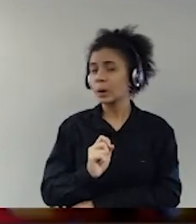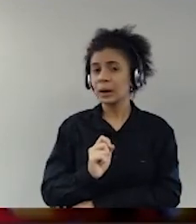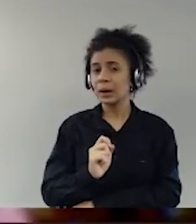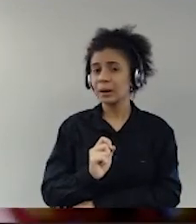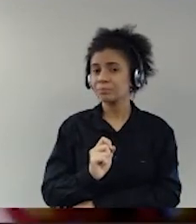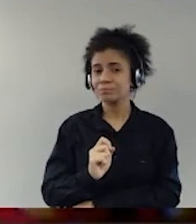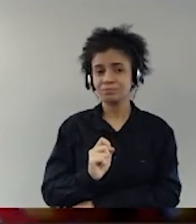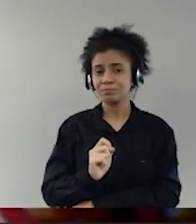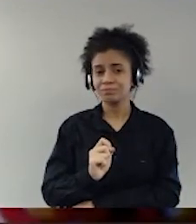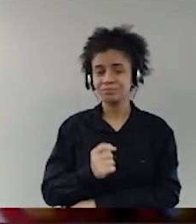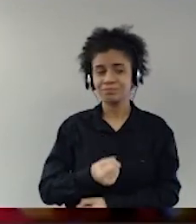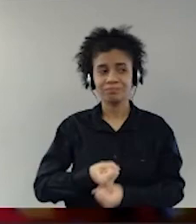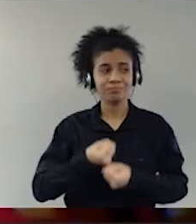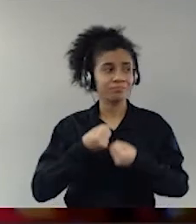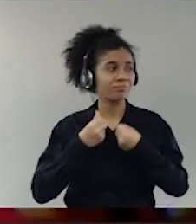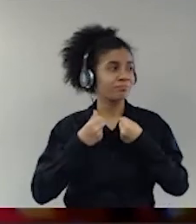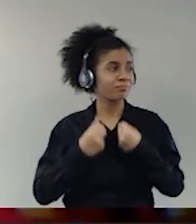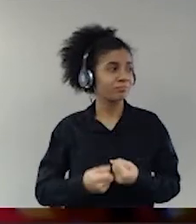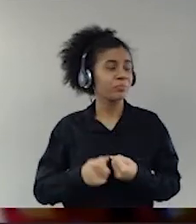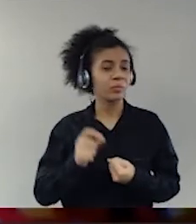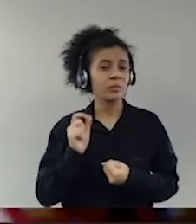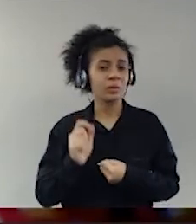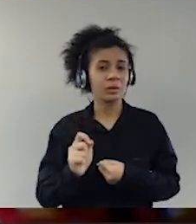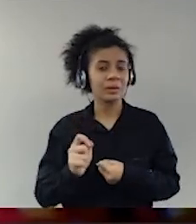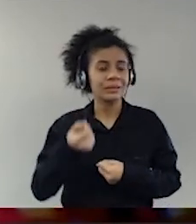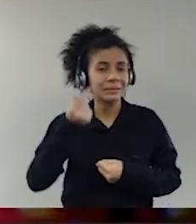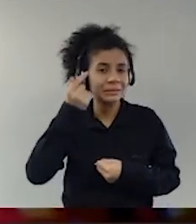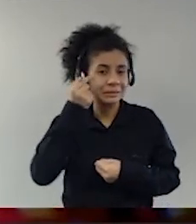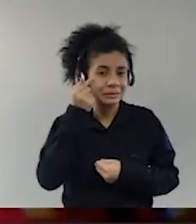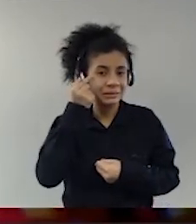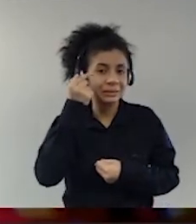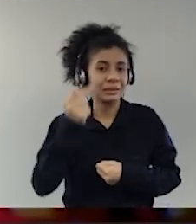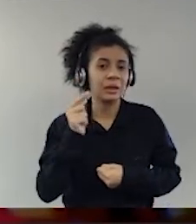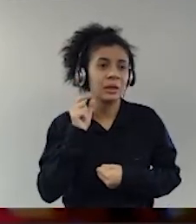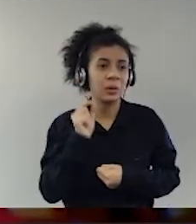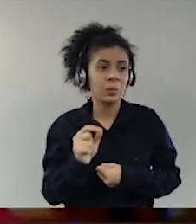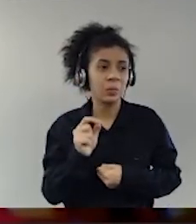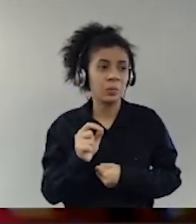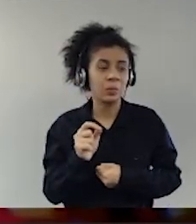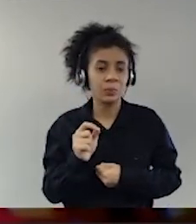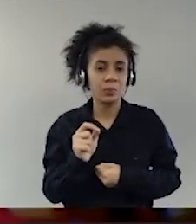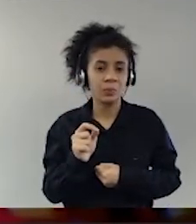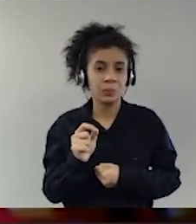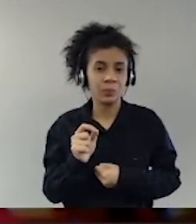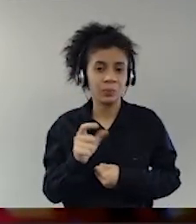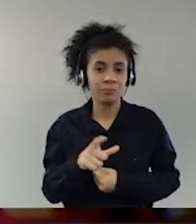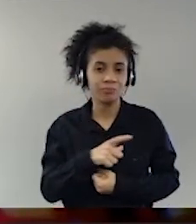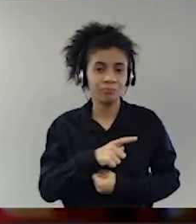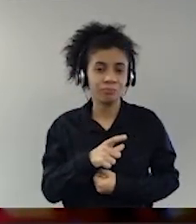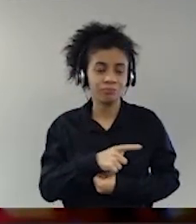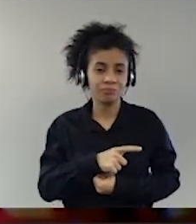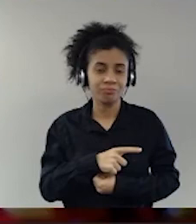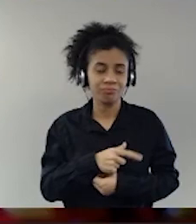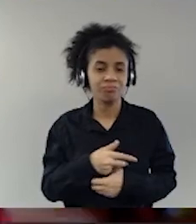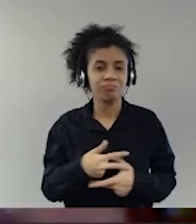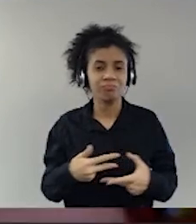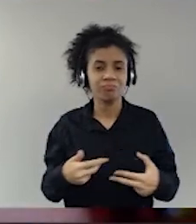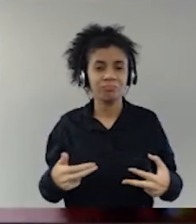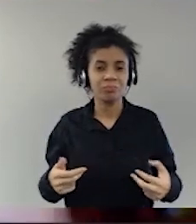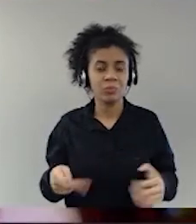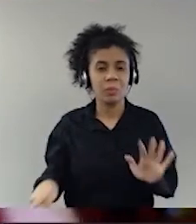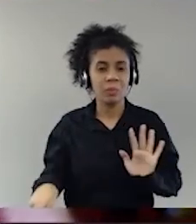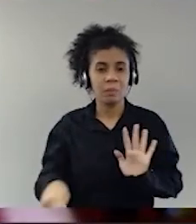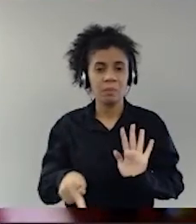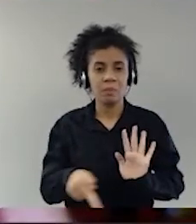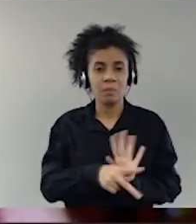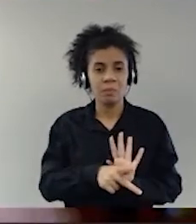vulnerabilidade, ela carrega em si uma ideia de que existe algo também no